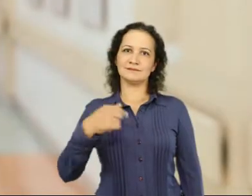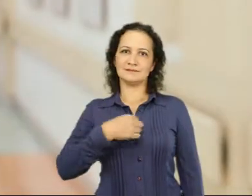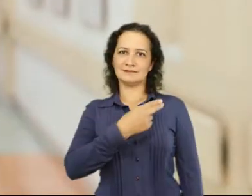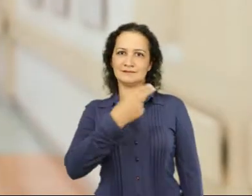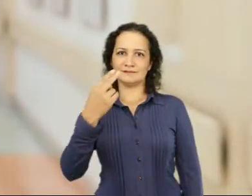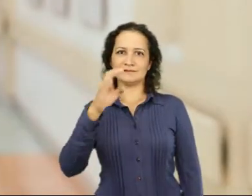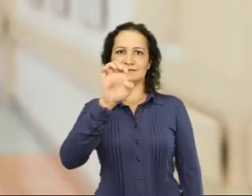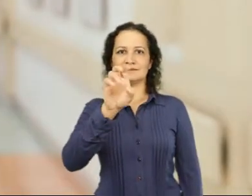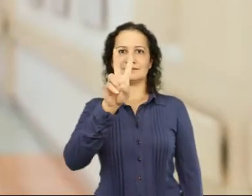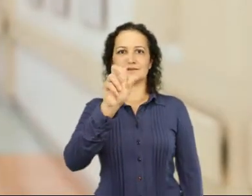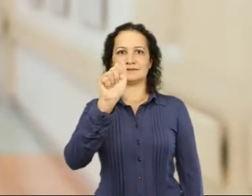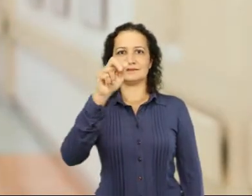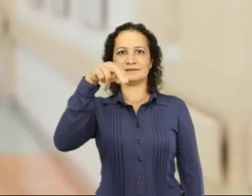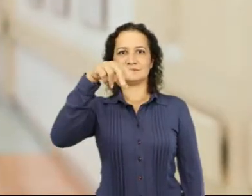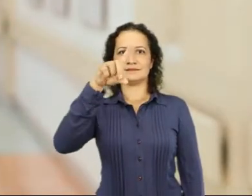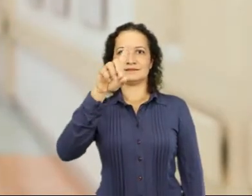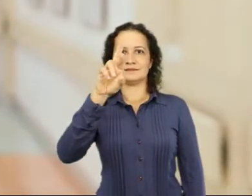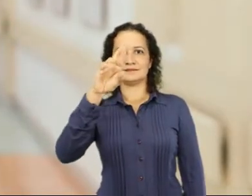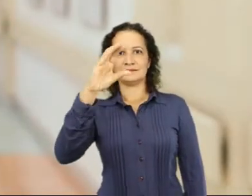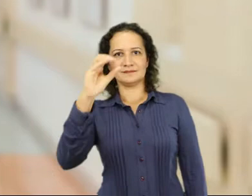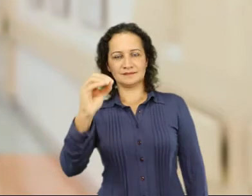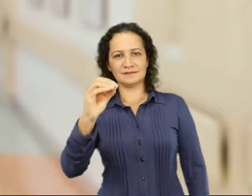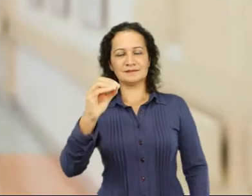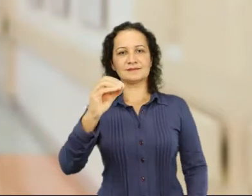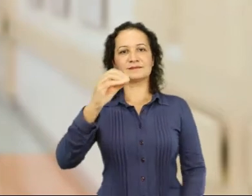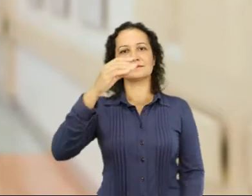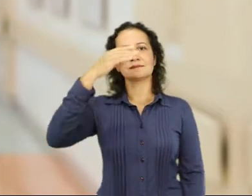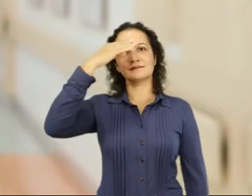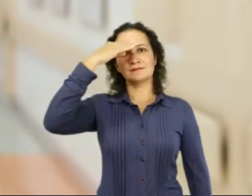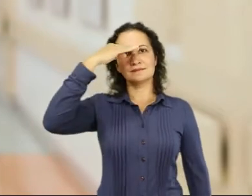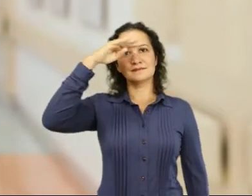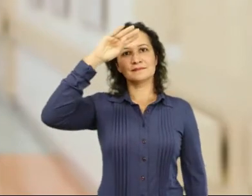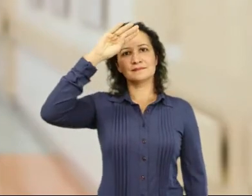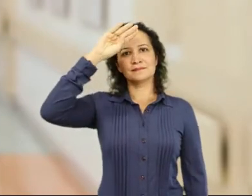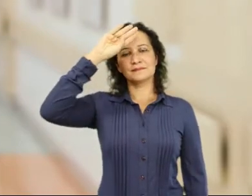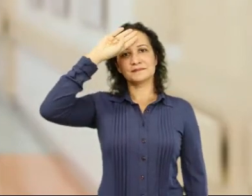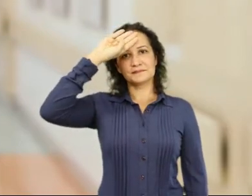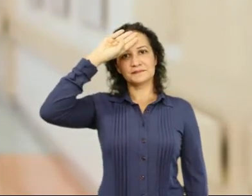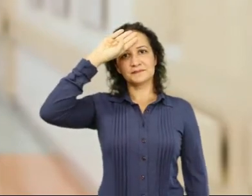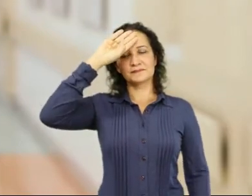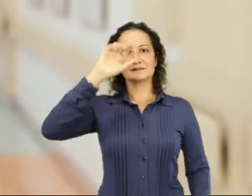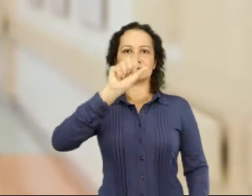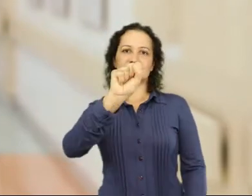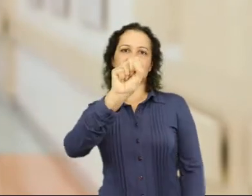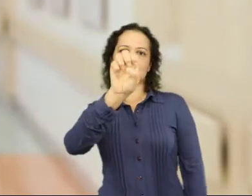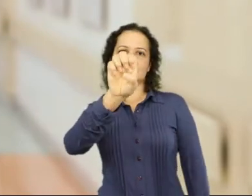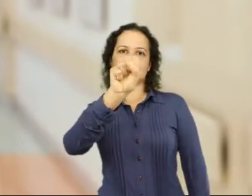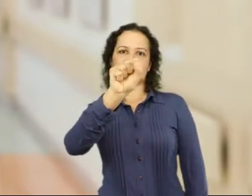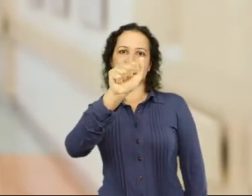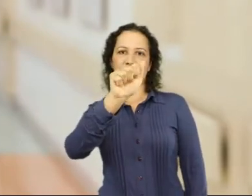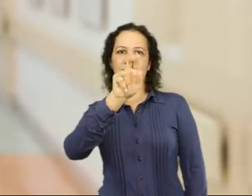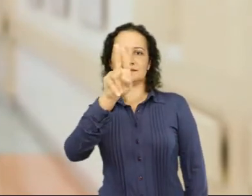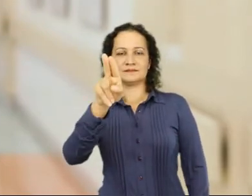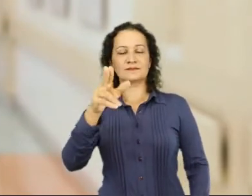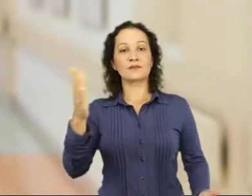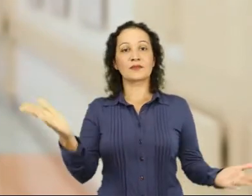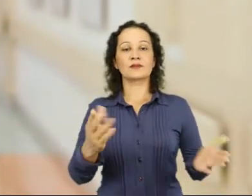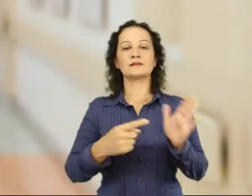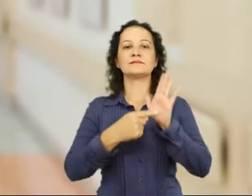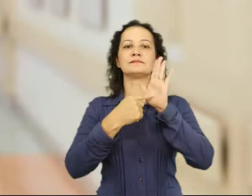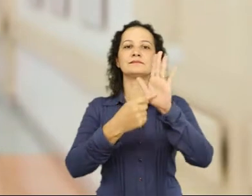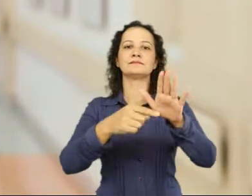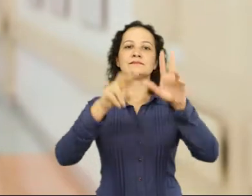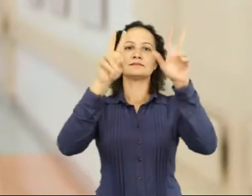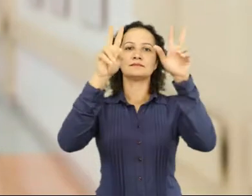Olá, eu sou o enfermeiro Evandro Ramos, do Serviço de Imunização da CESAL, e estamos aqui apresentando o nosso curso de capacitação de sala